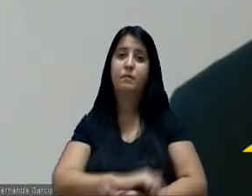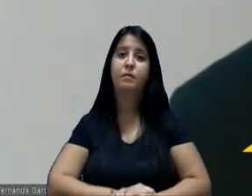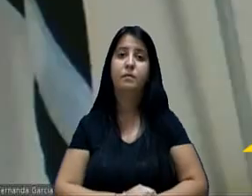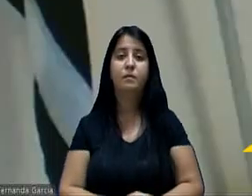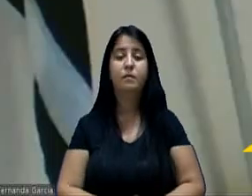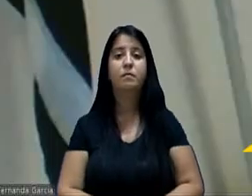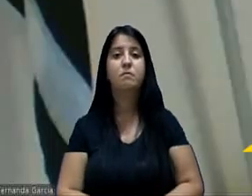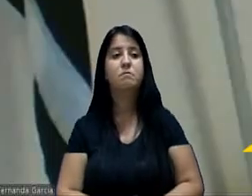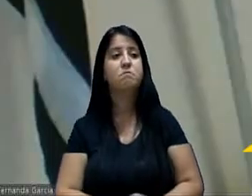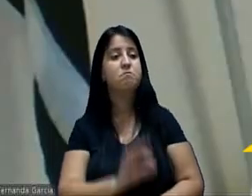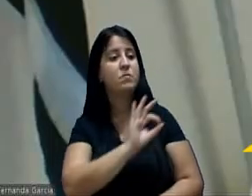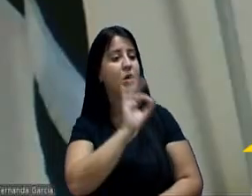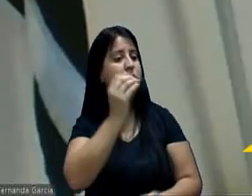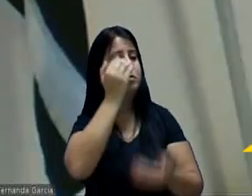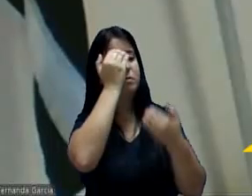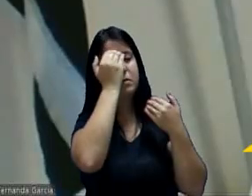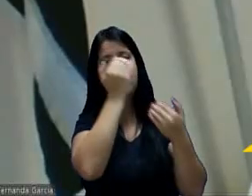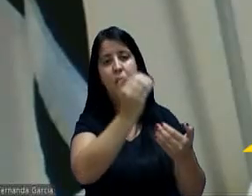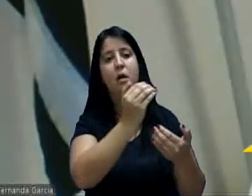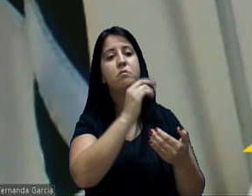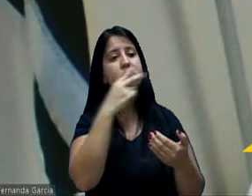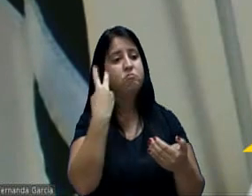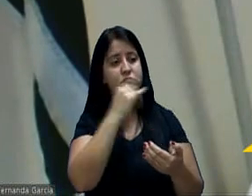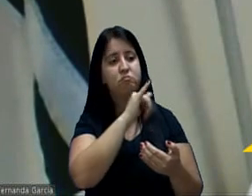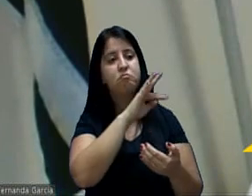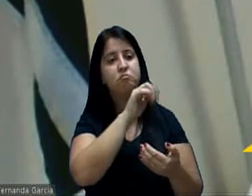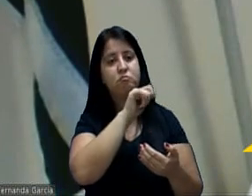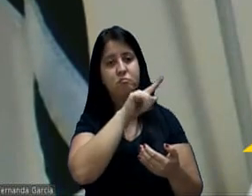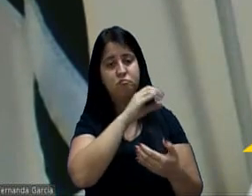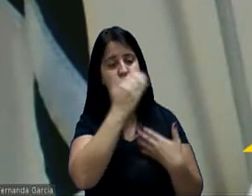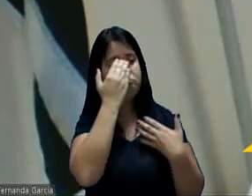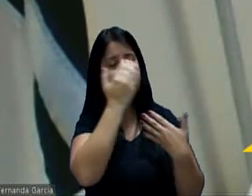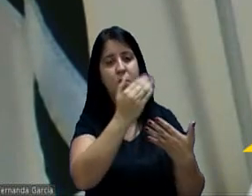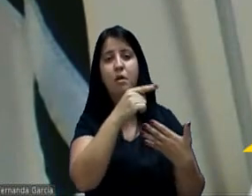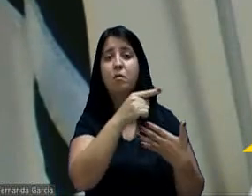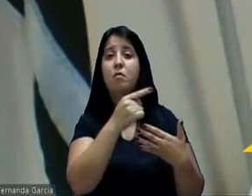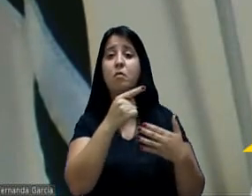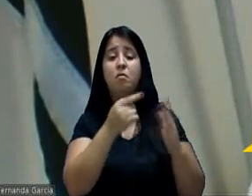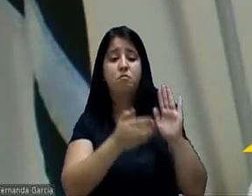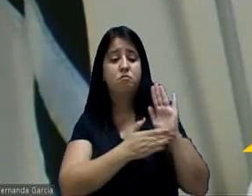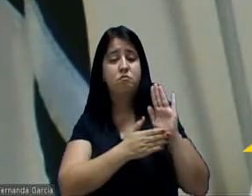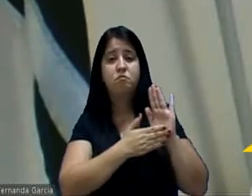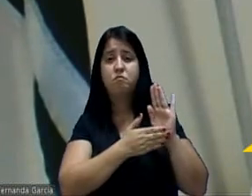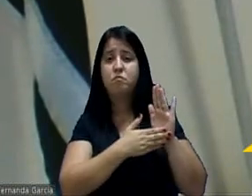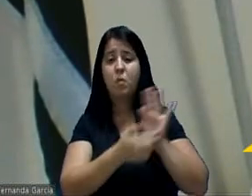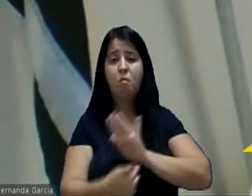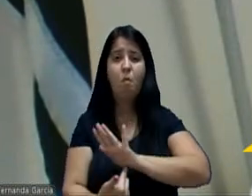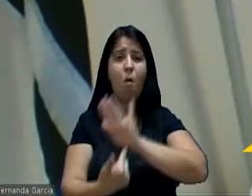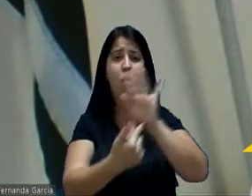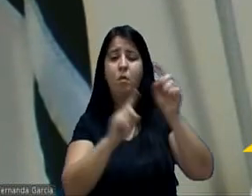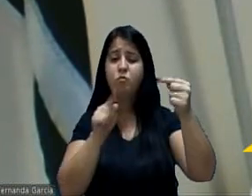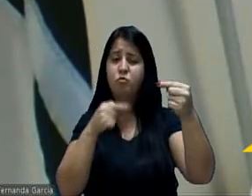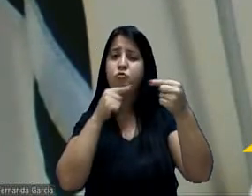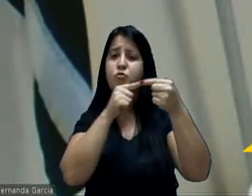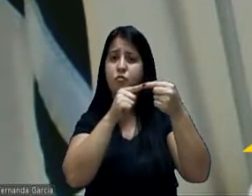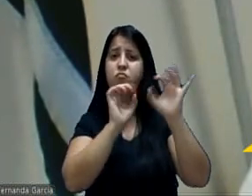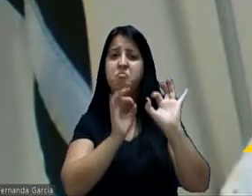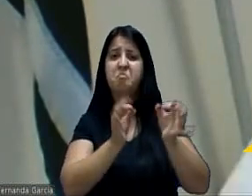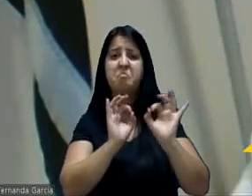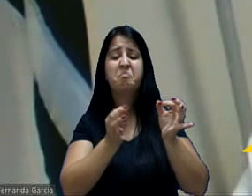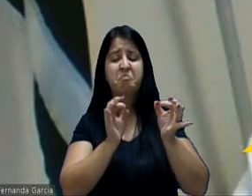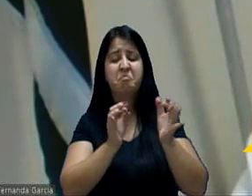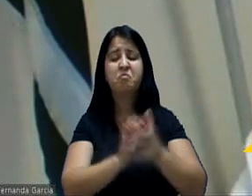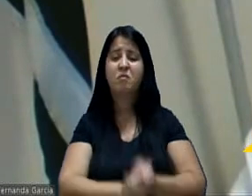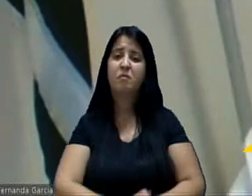Ótimo, obrigada, vereador Ítalo. A sua emenda, ela traz aí um objetivo, né, para as